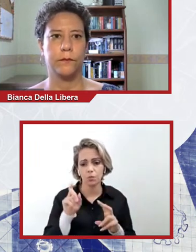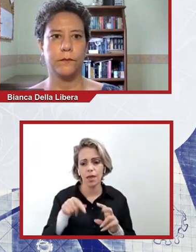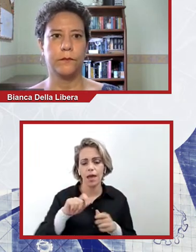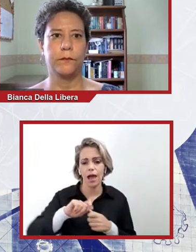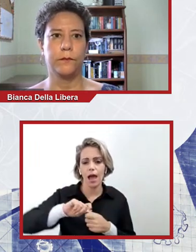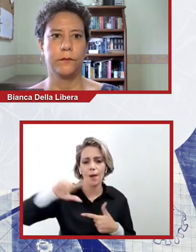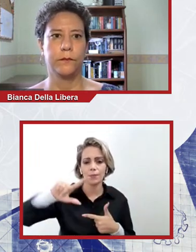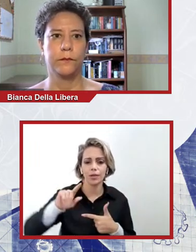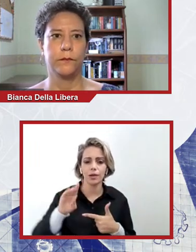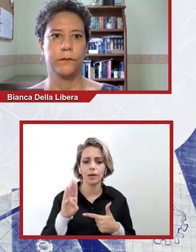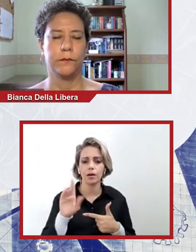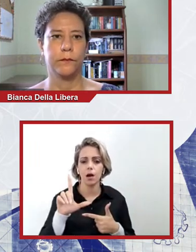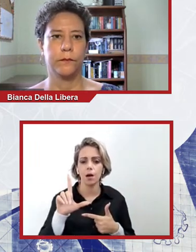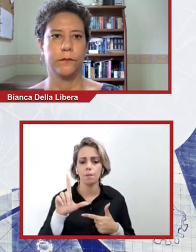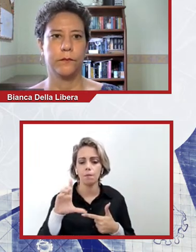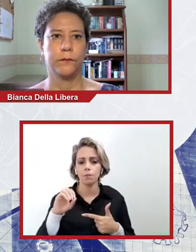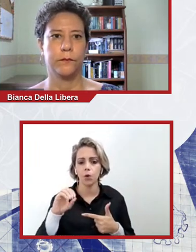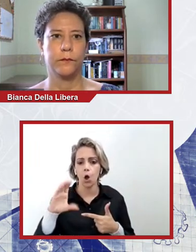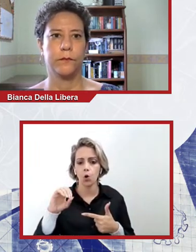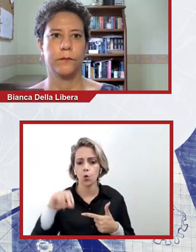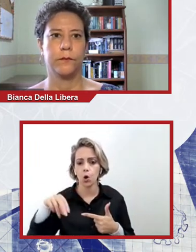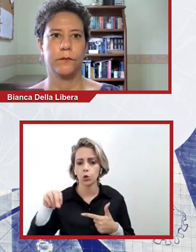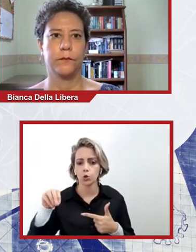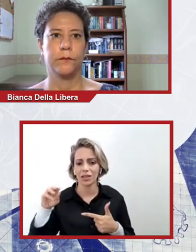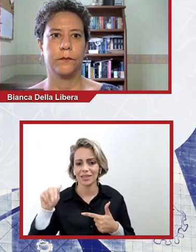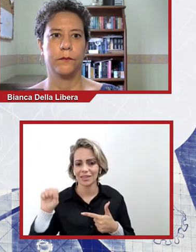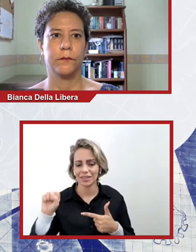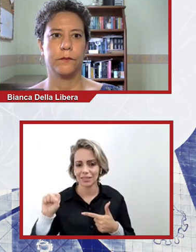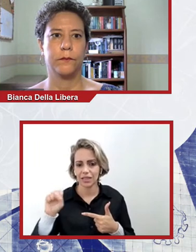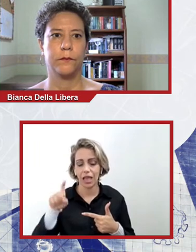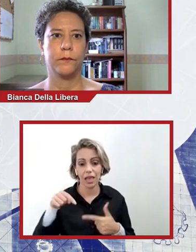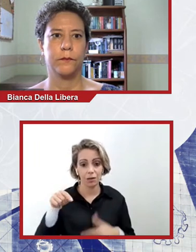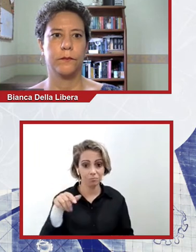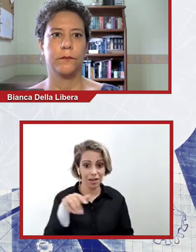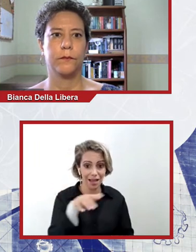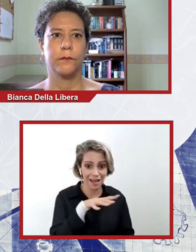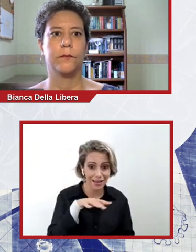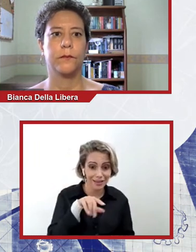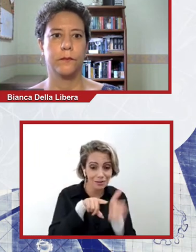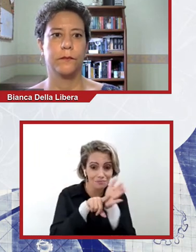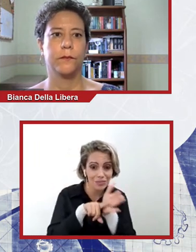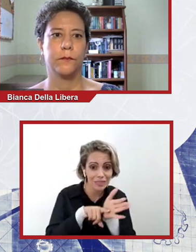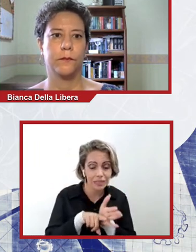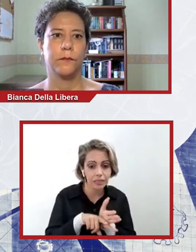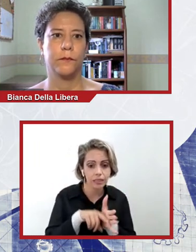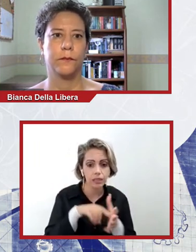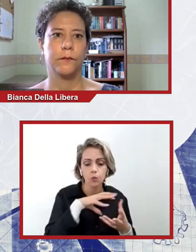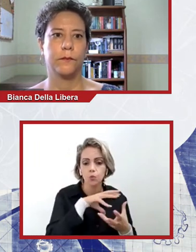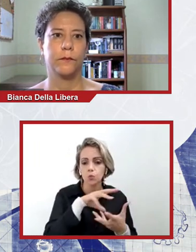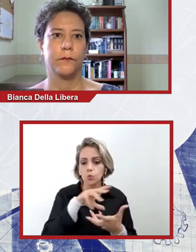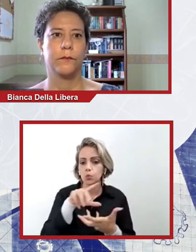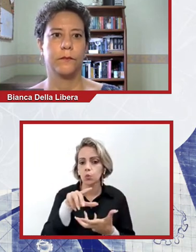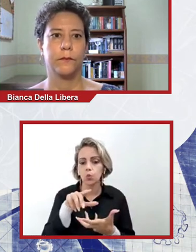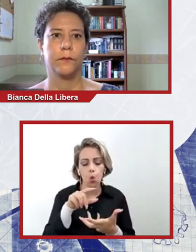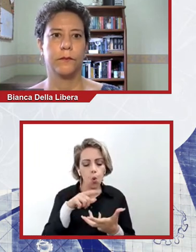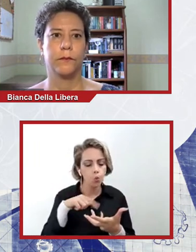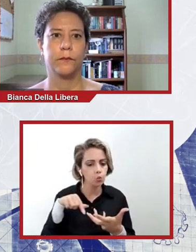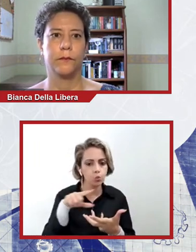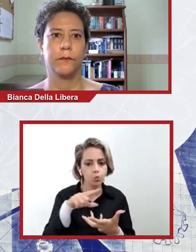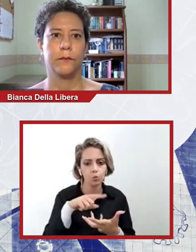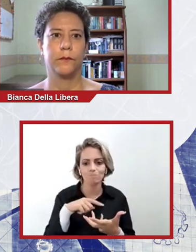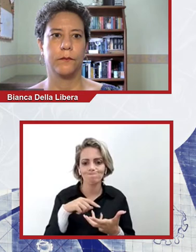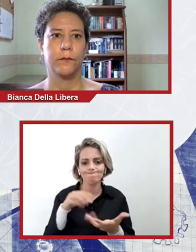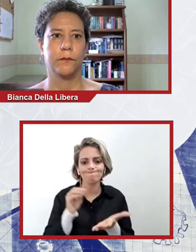ali. Mas, de qualquer maneira, é uma área de pesquisa que no mundo inteiro está bem precária ainda, mas